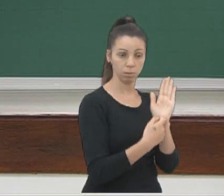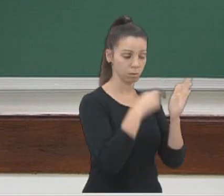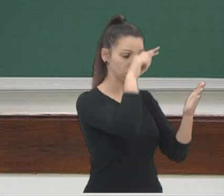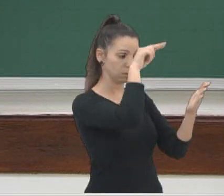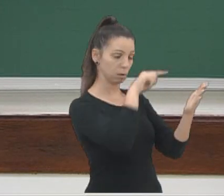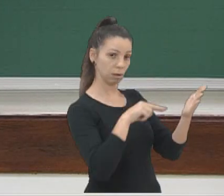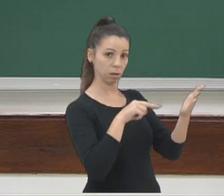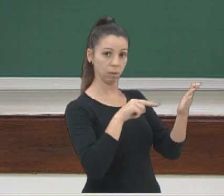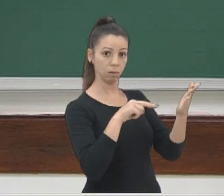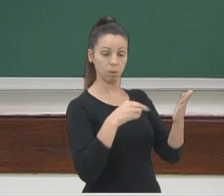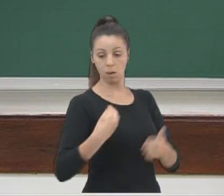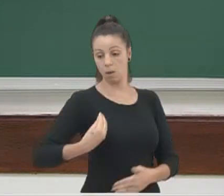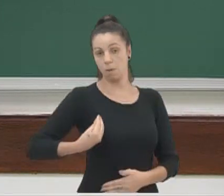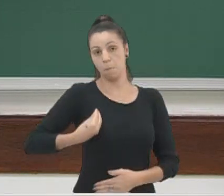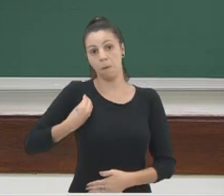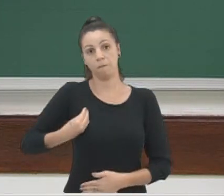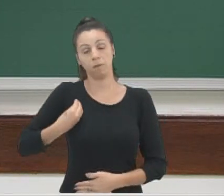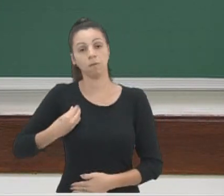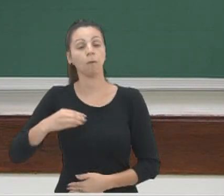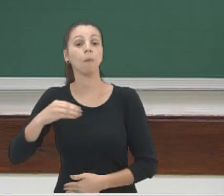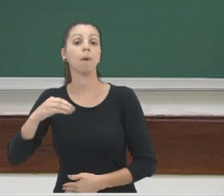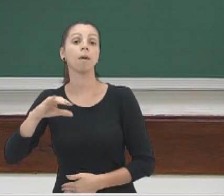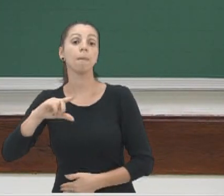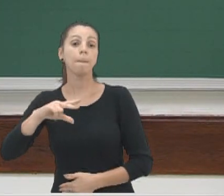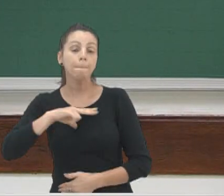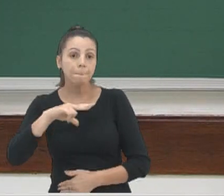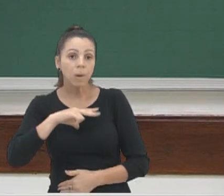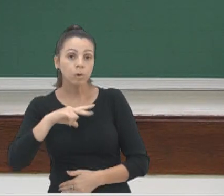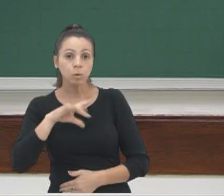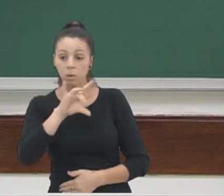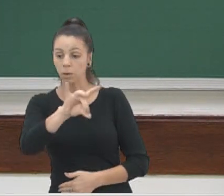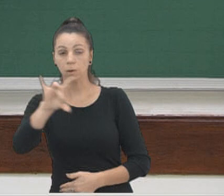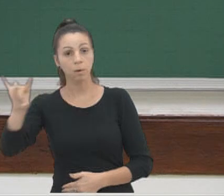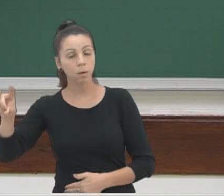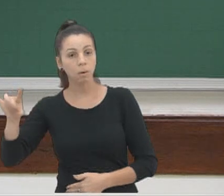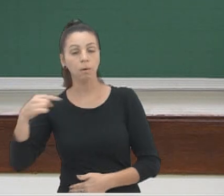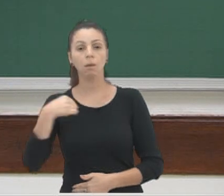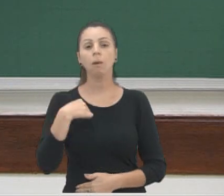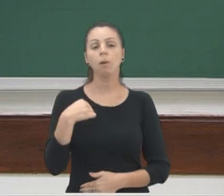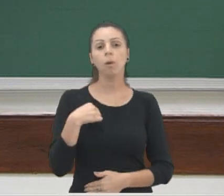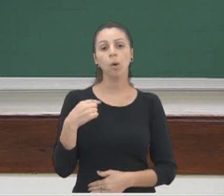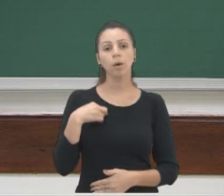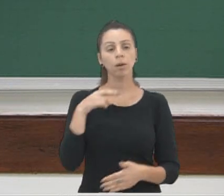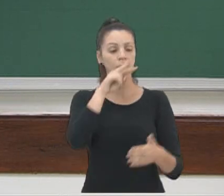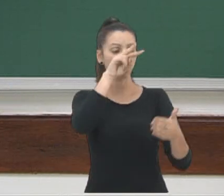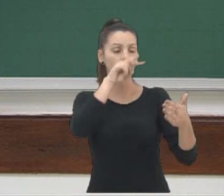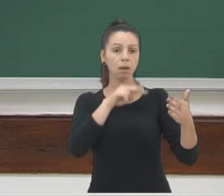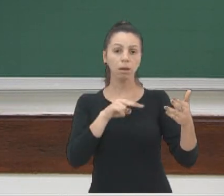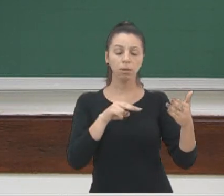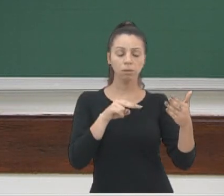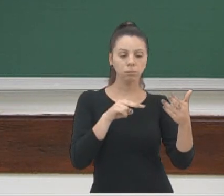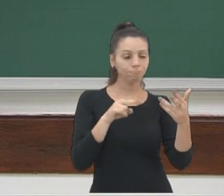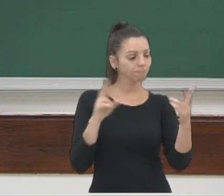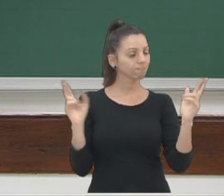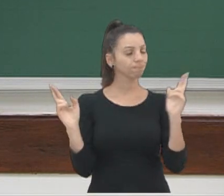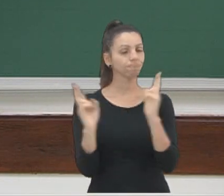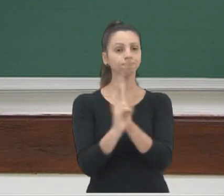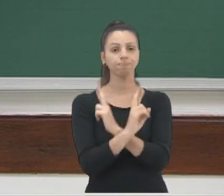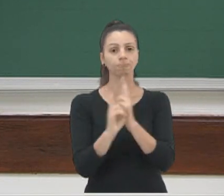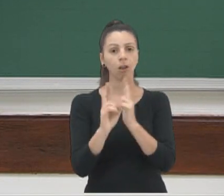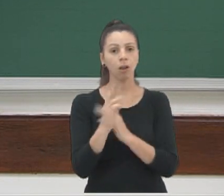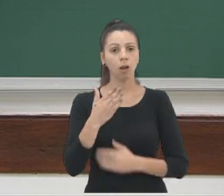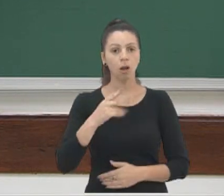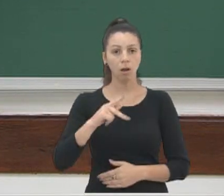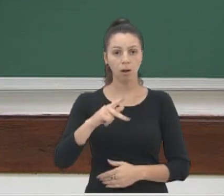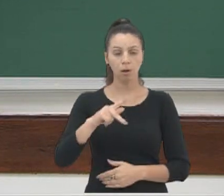pessoal. Isso também é trabalho de leitor. Quando eu lendo um texto, eu me envolvo com ele a partir da minha própria